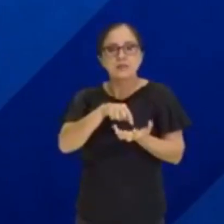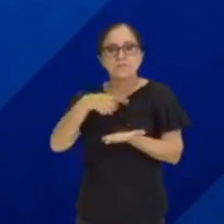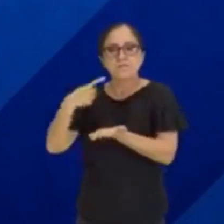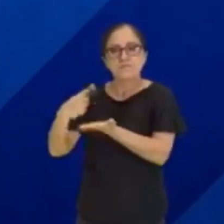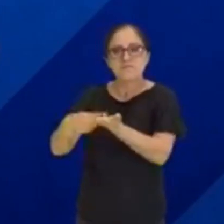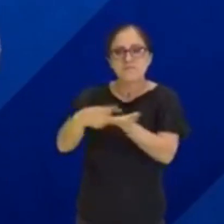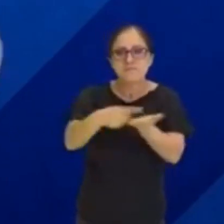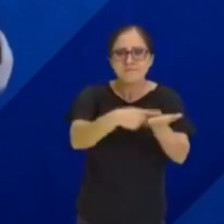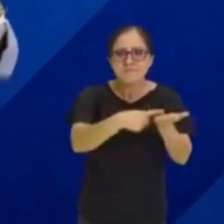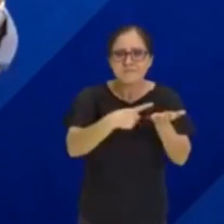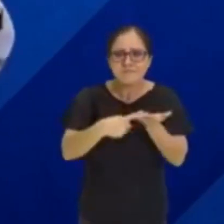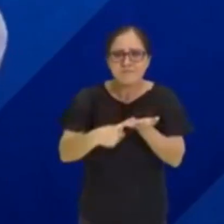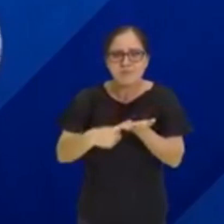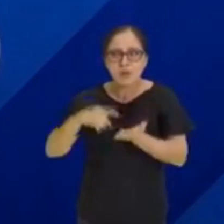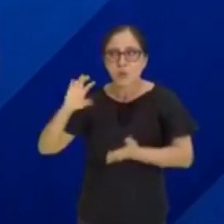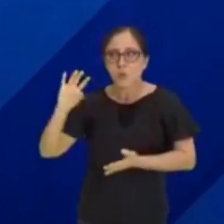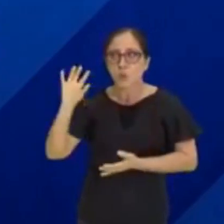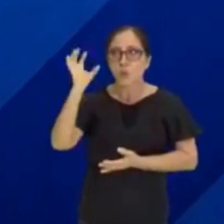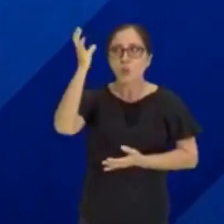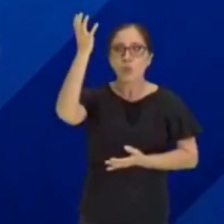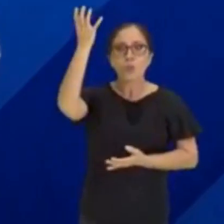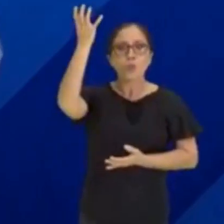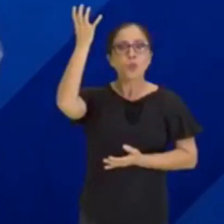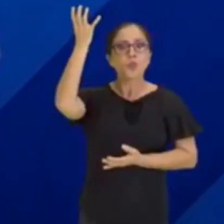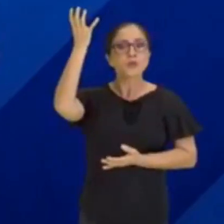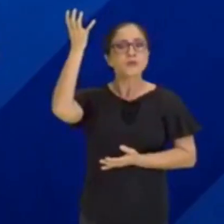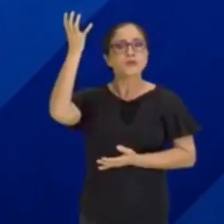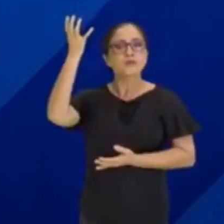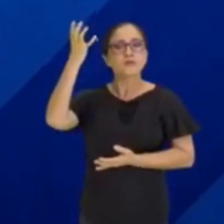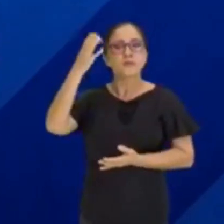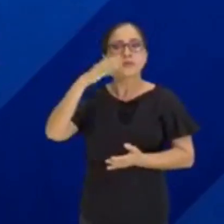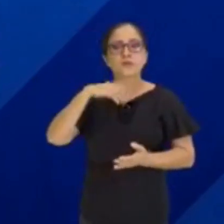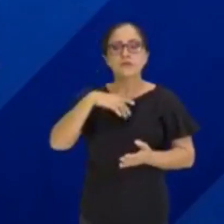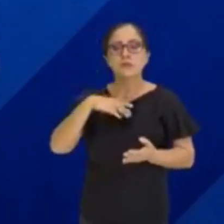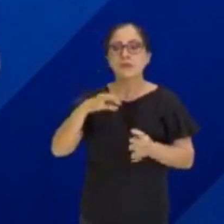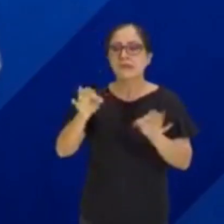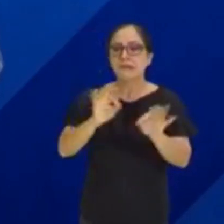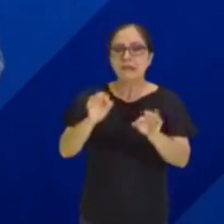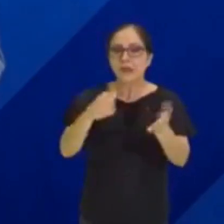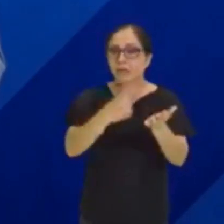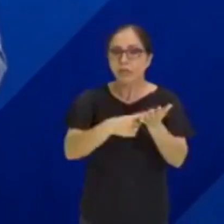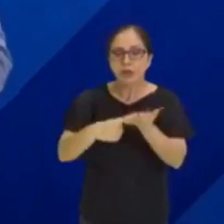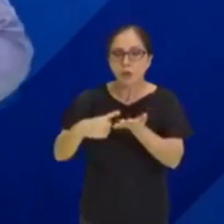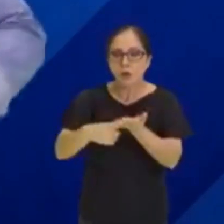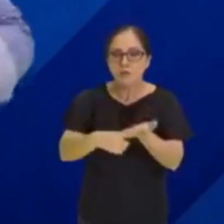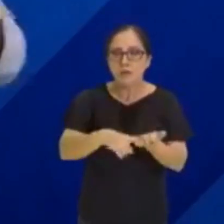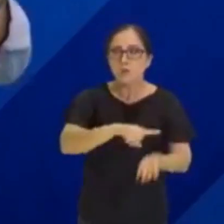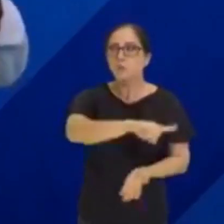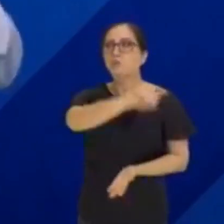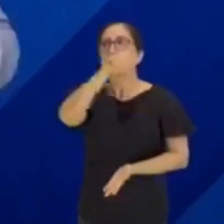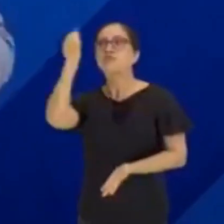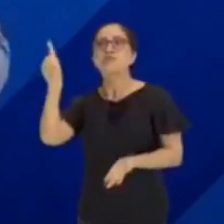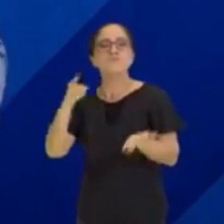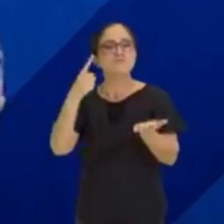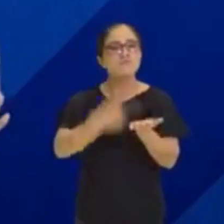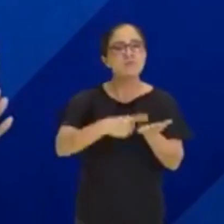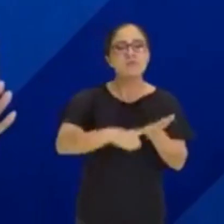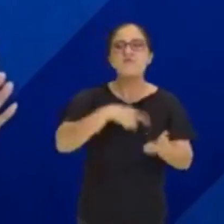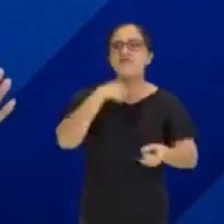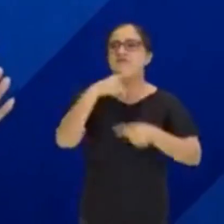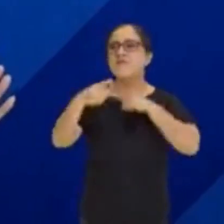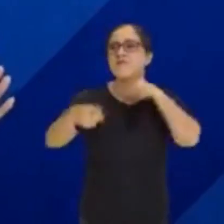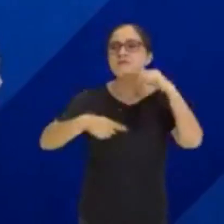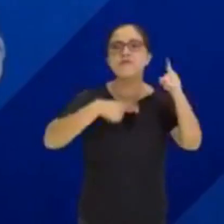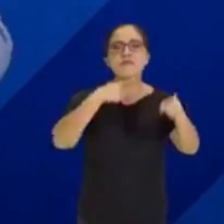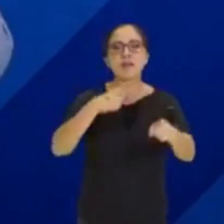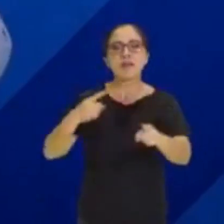decidirem, mesmo sem terem combinado nada, de que em determinado dia ninguém iria sair